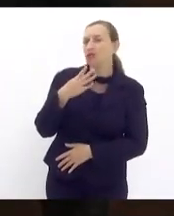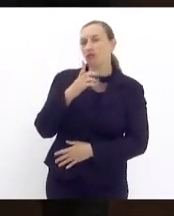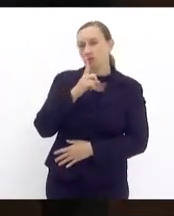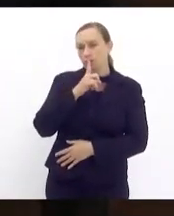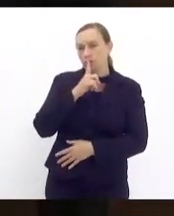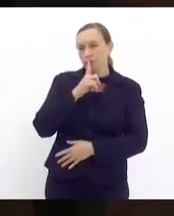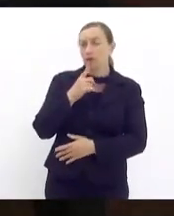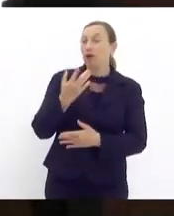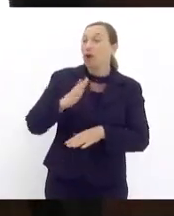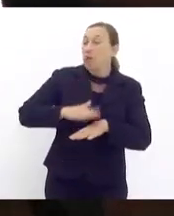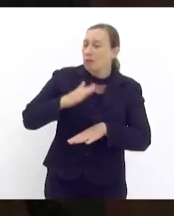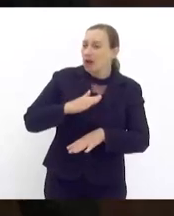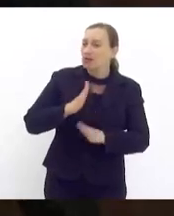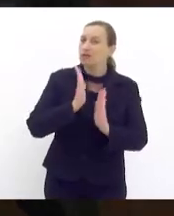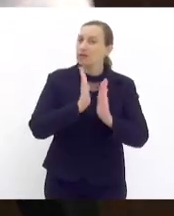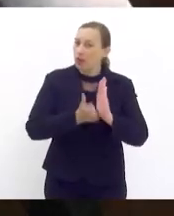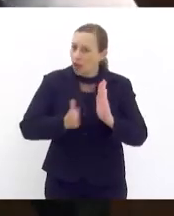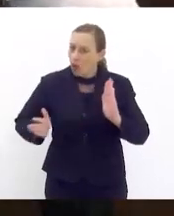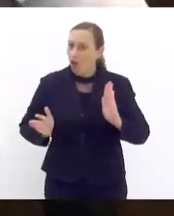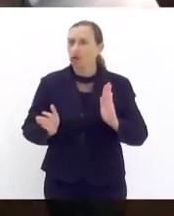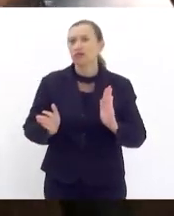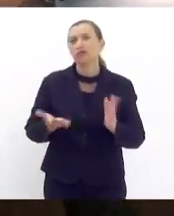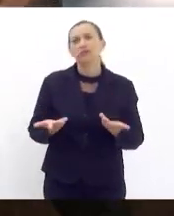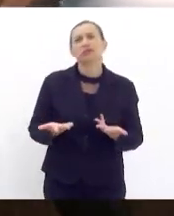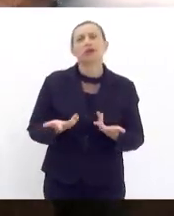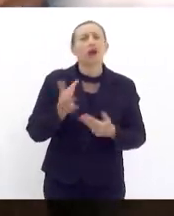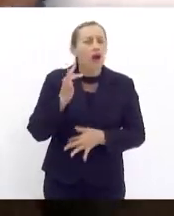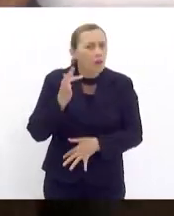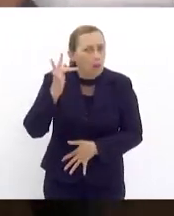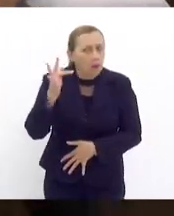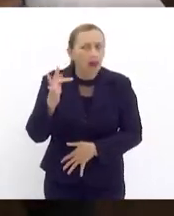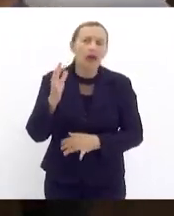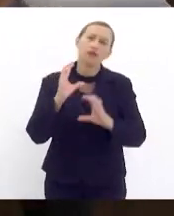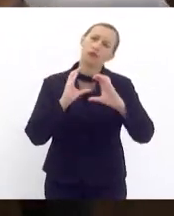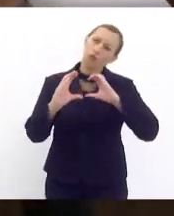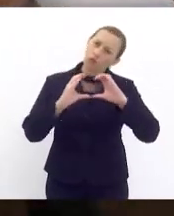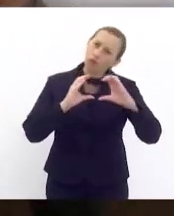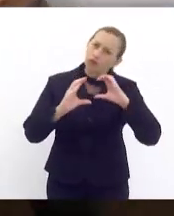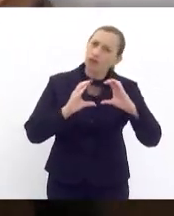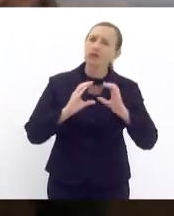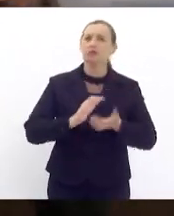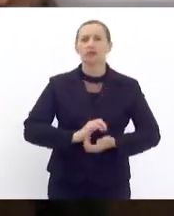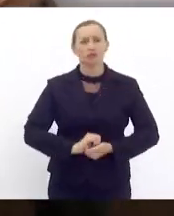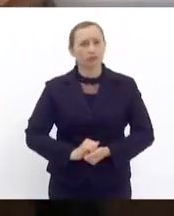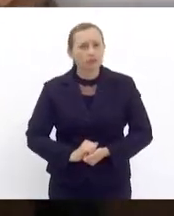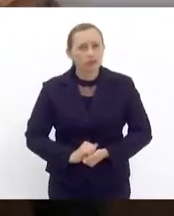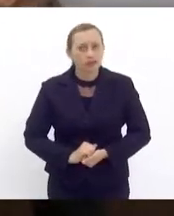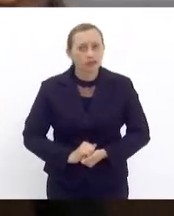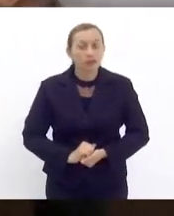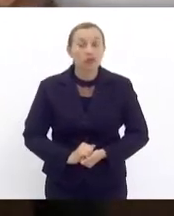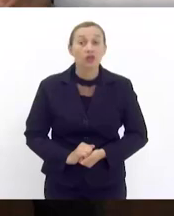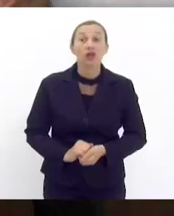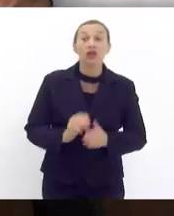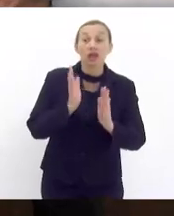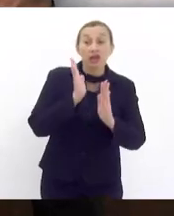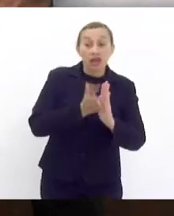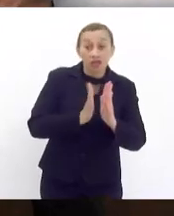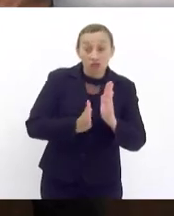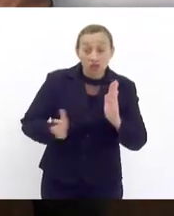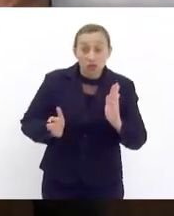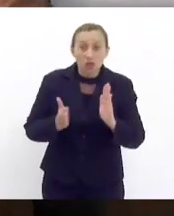mas pela ordem é para uma breve comunicação questão de ordem